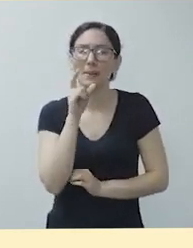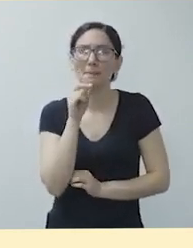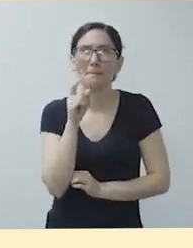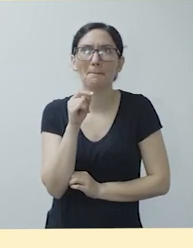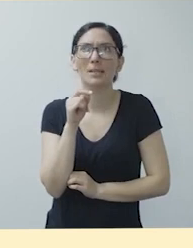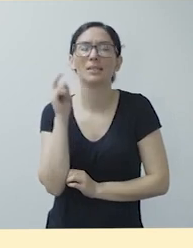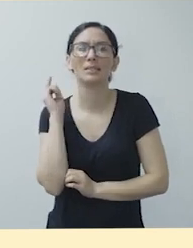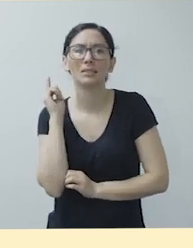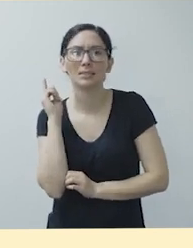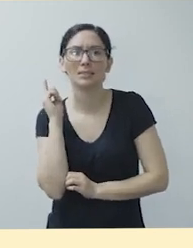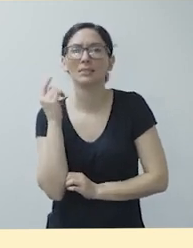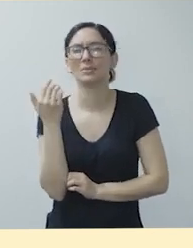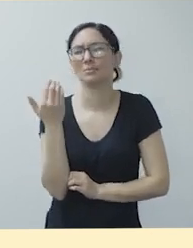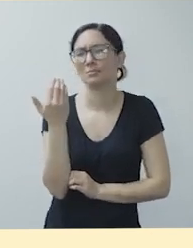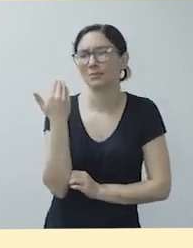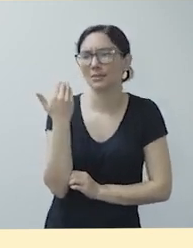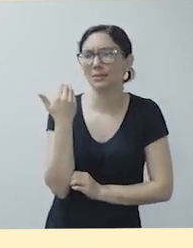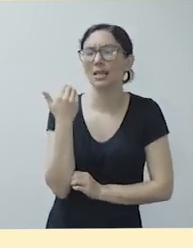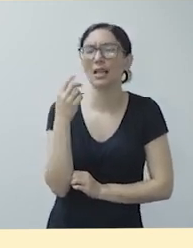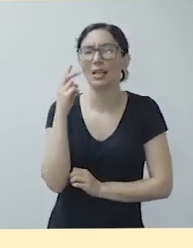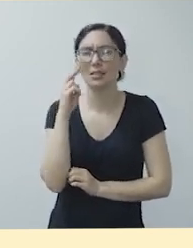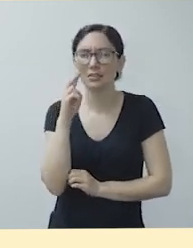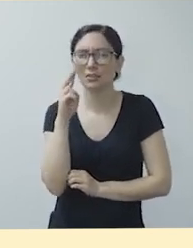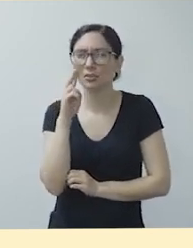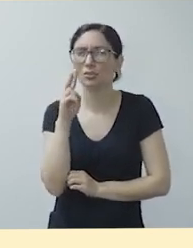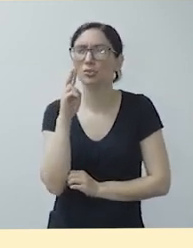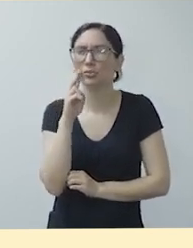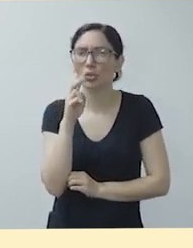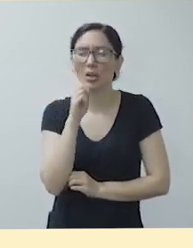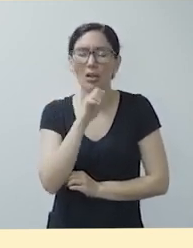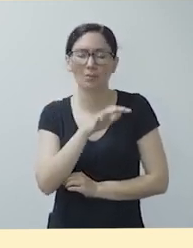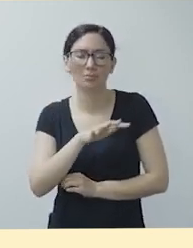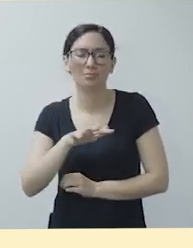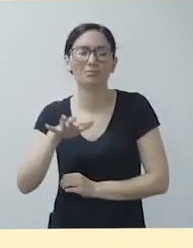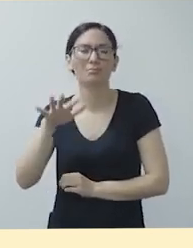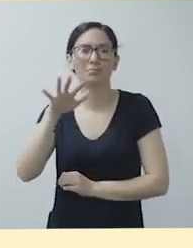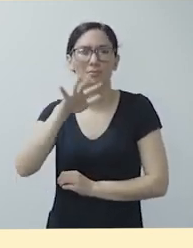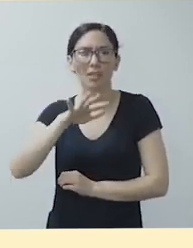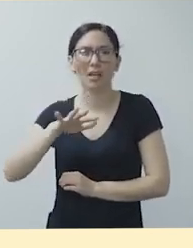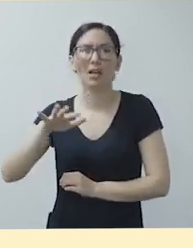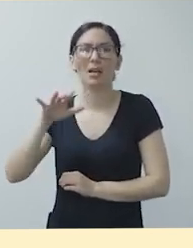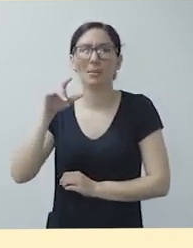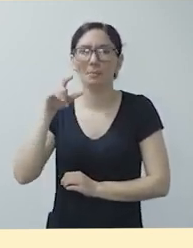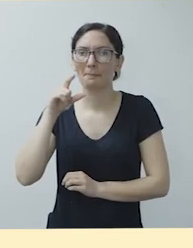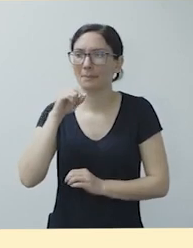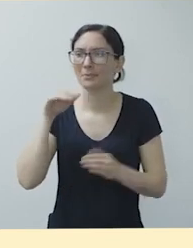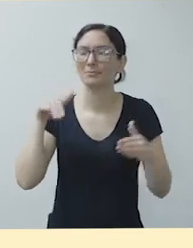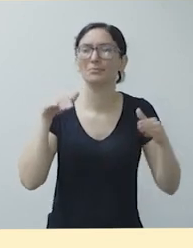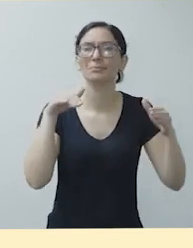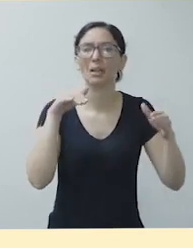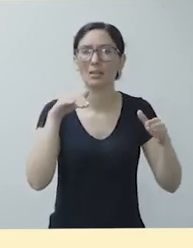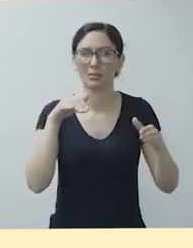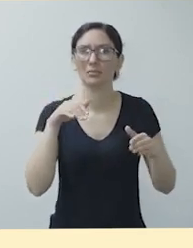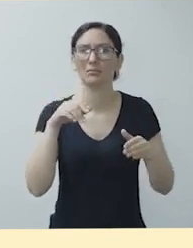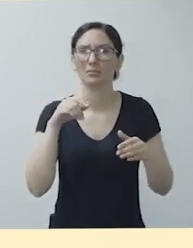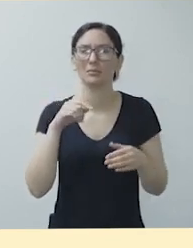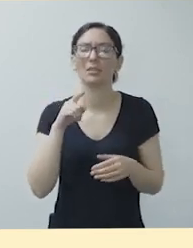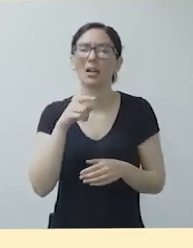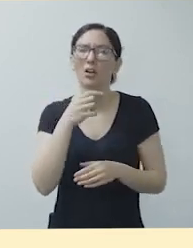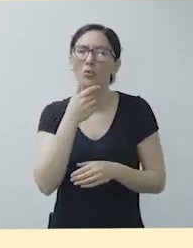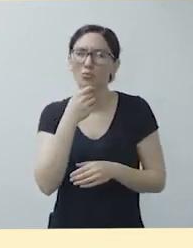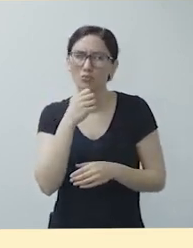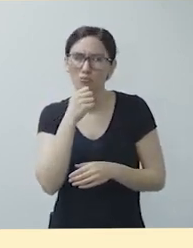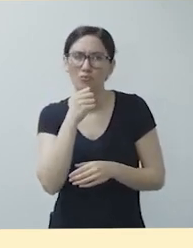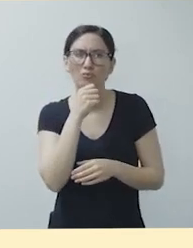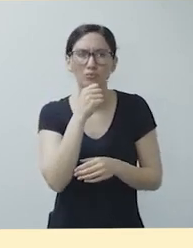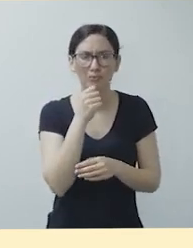que apareceram lá na história paisagem de pássaros do vovô carpinteiro. Eu vou